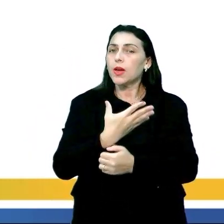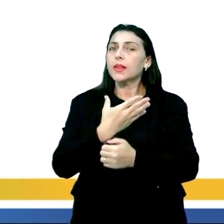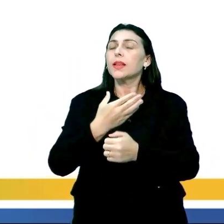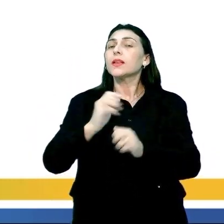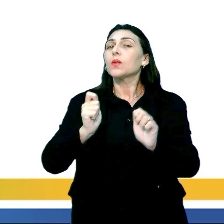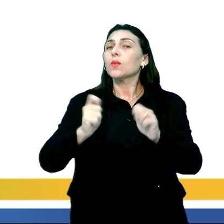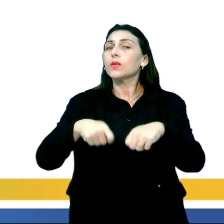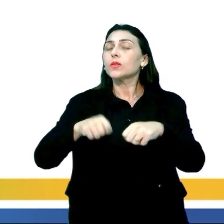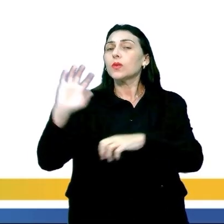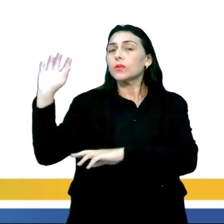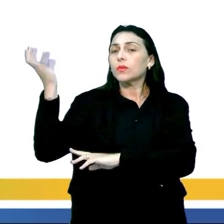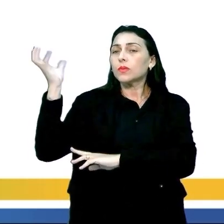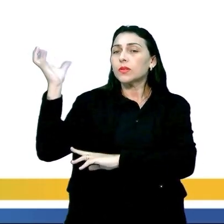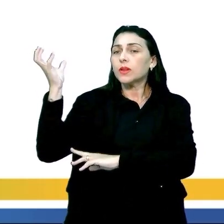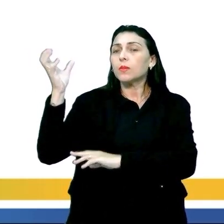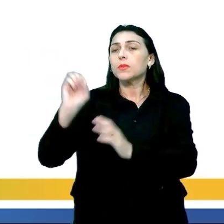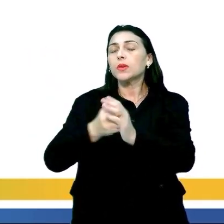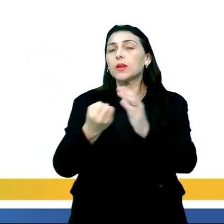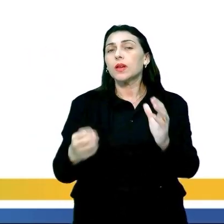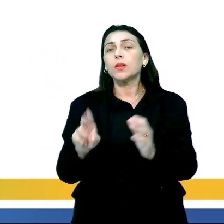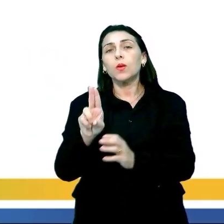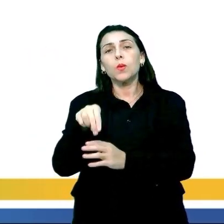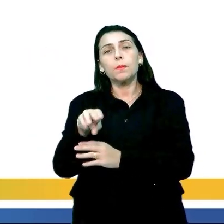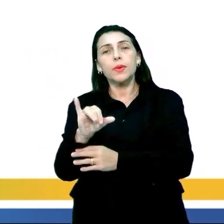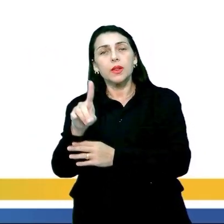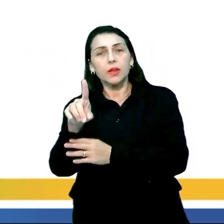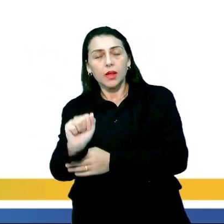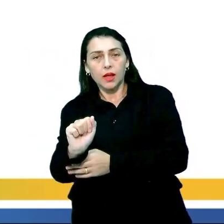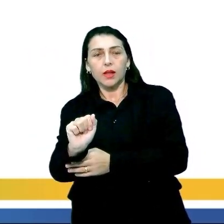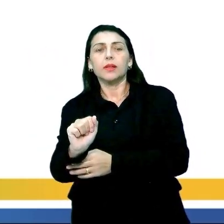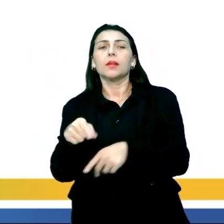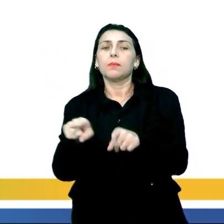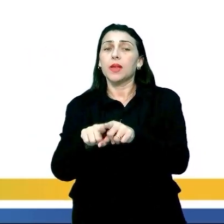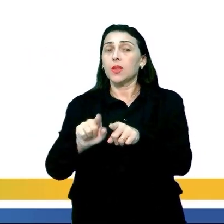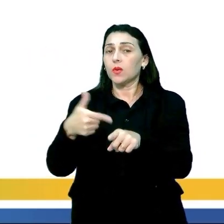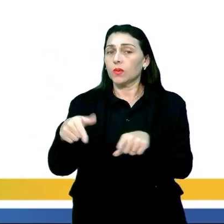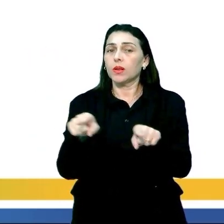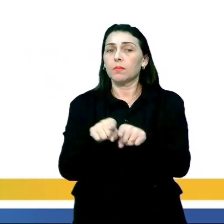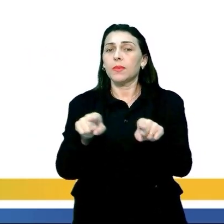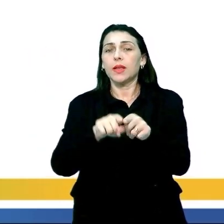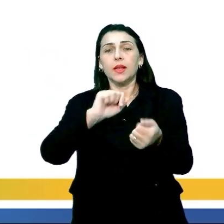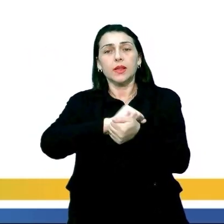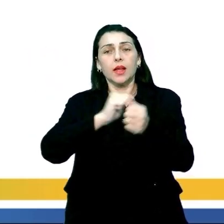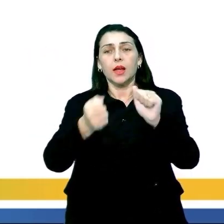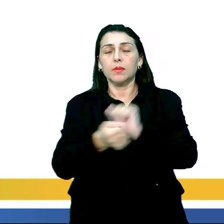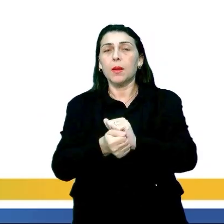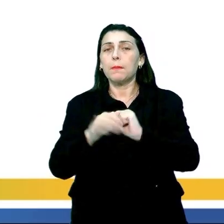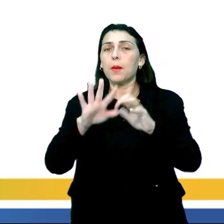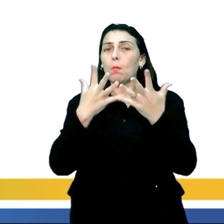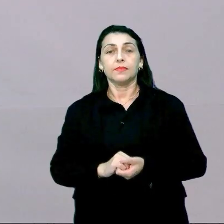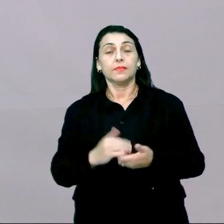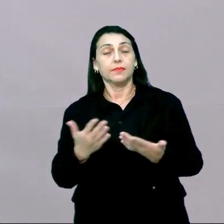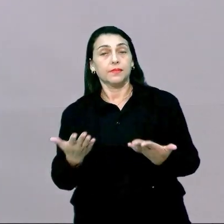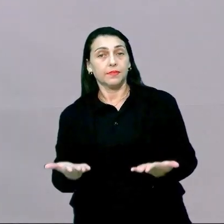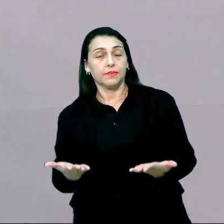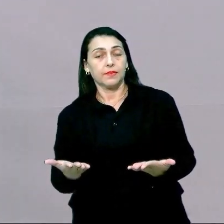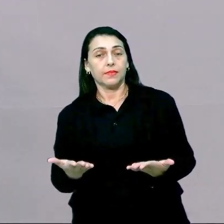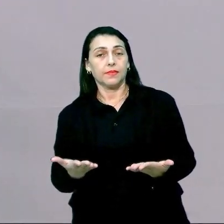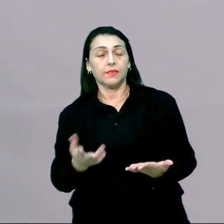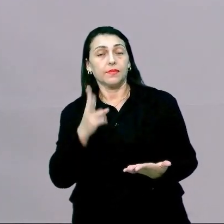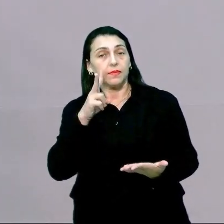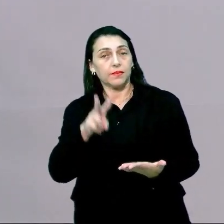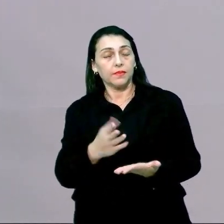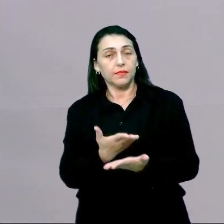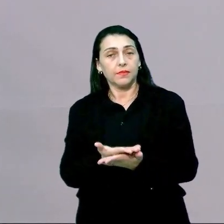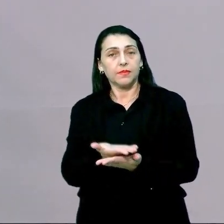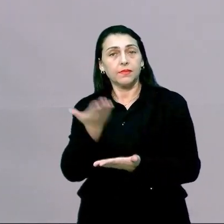positivamente em condições climáticas de característica úmida, ao contrário de outras que se adaptam às condições mais secas. Como a gente viu